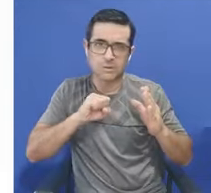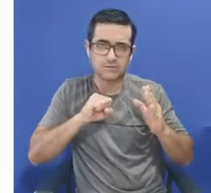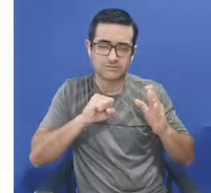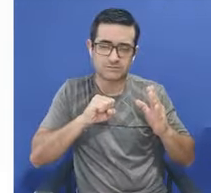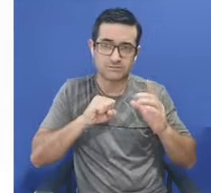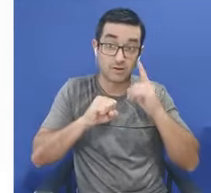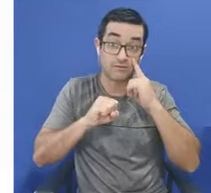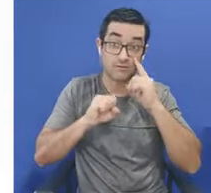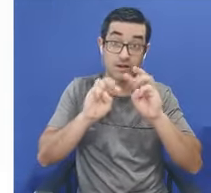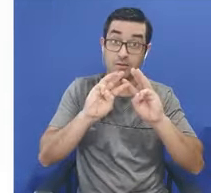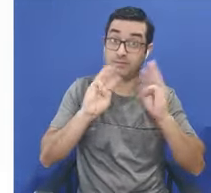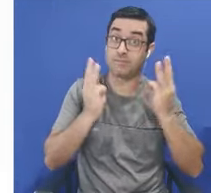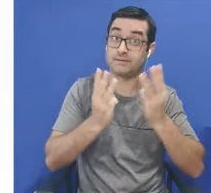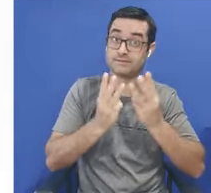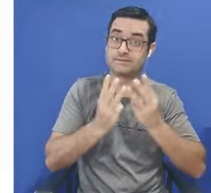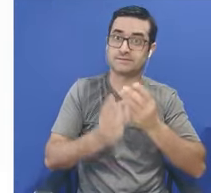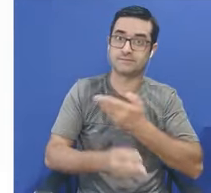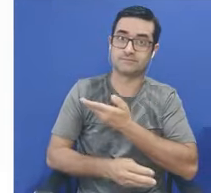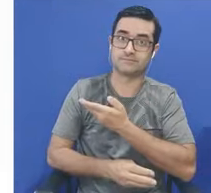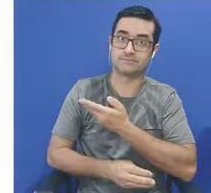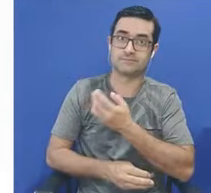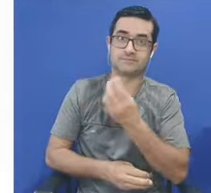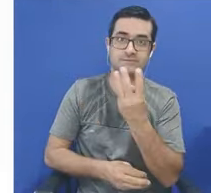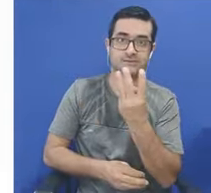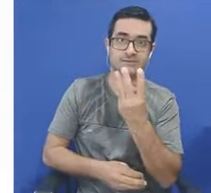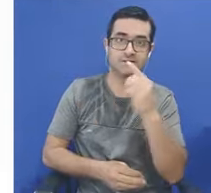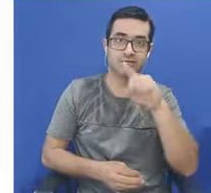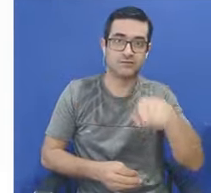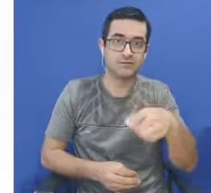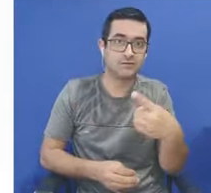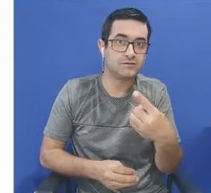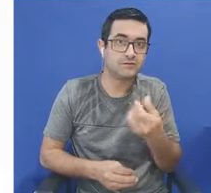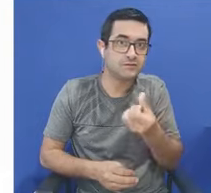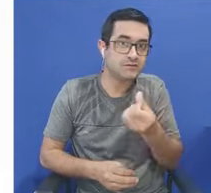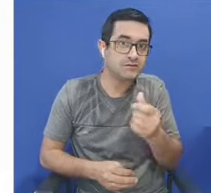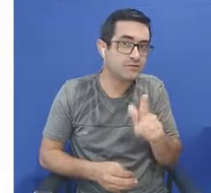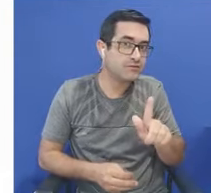de eucaliptol de massa, olha a massa total,